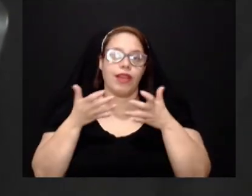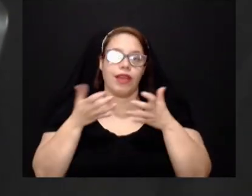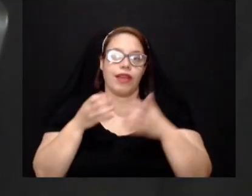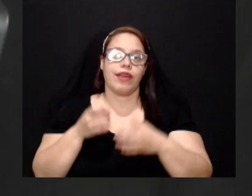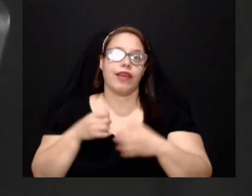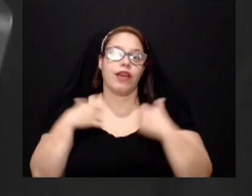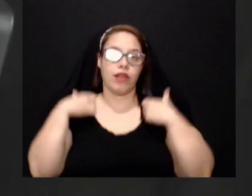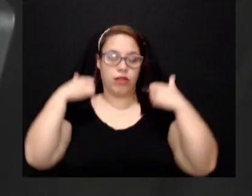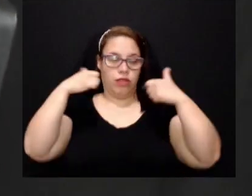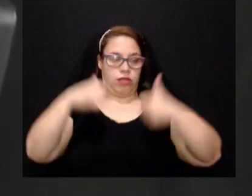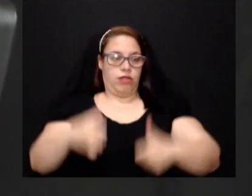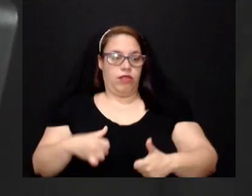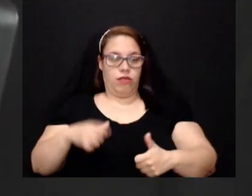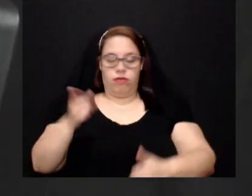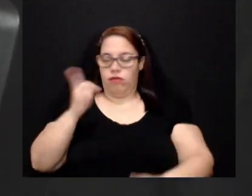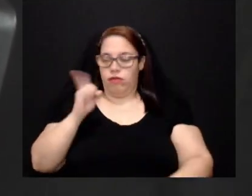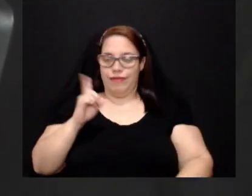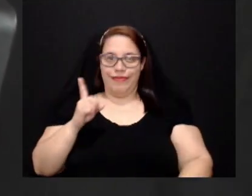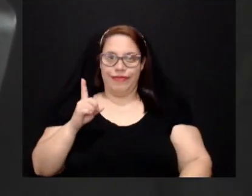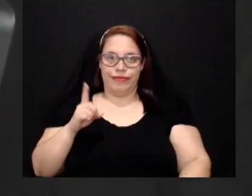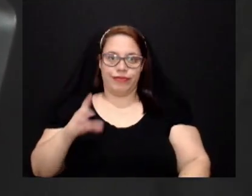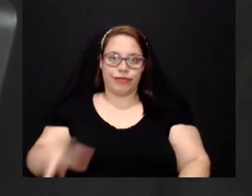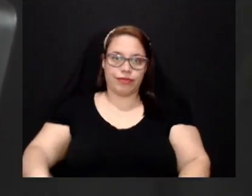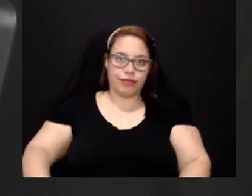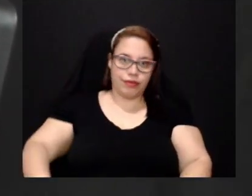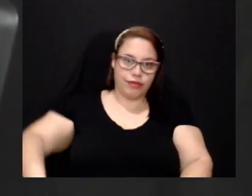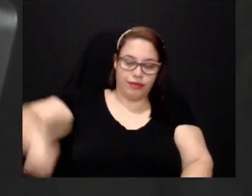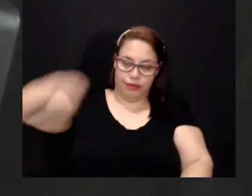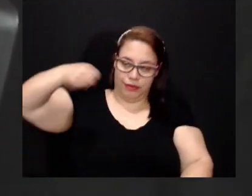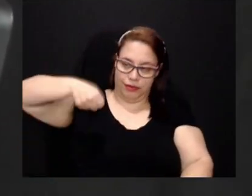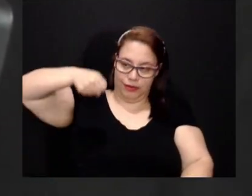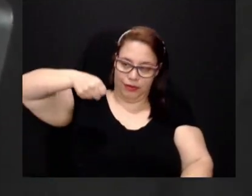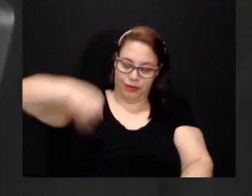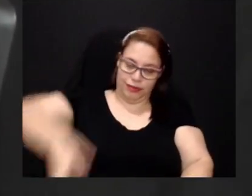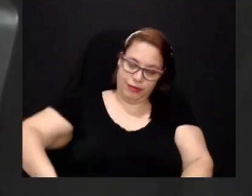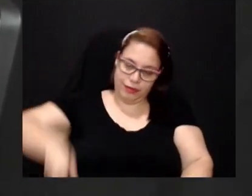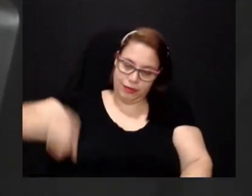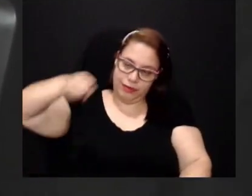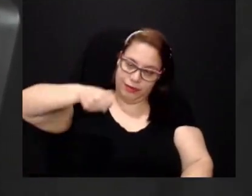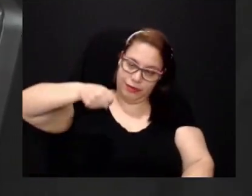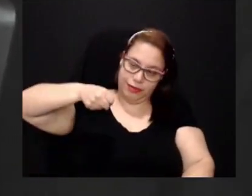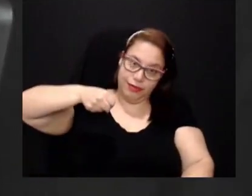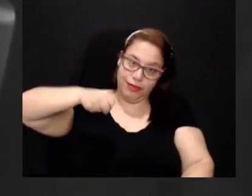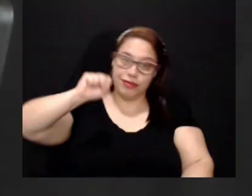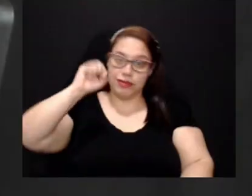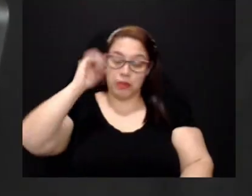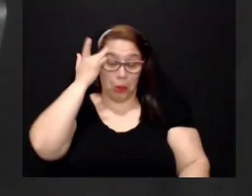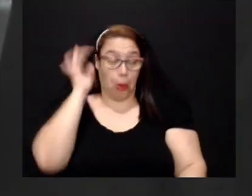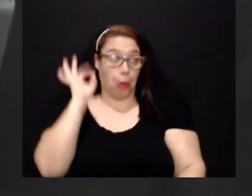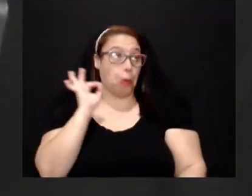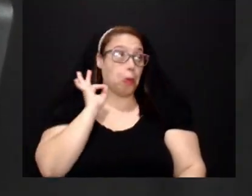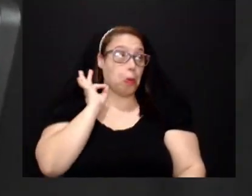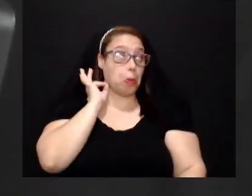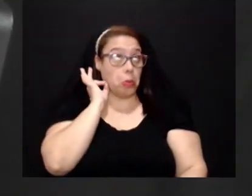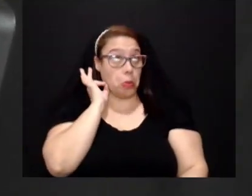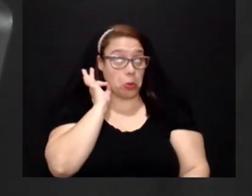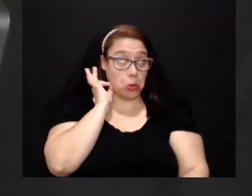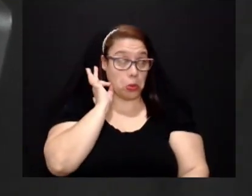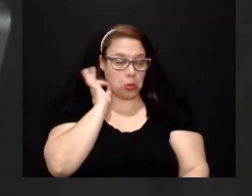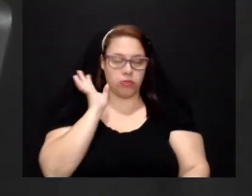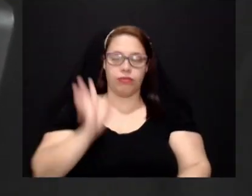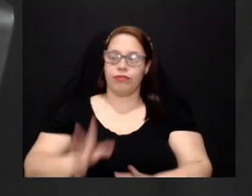mochila nas costas. Ela carregava naquela alça que tem na mochila. Eu achava um charme. Eu